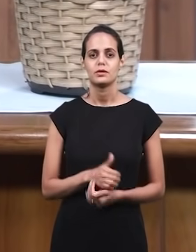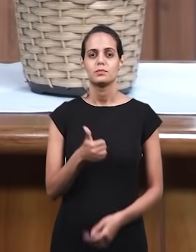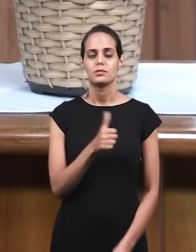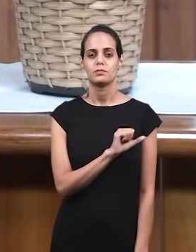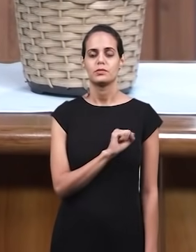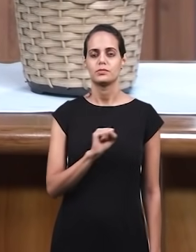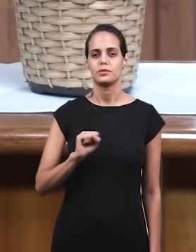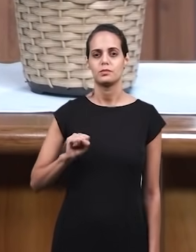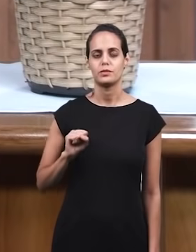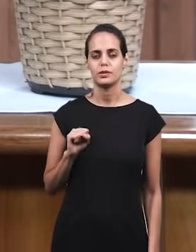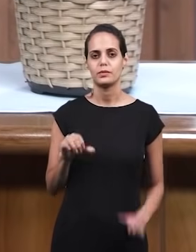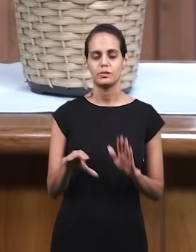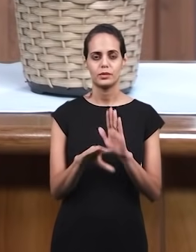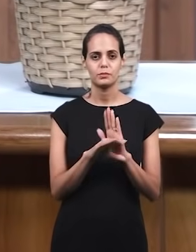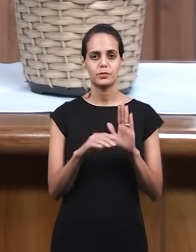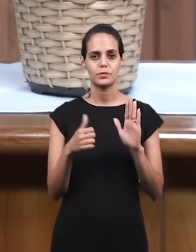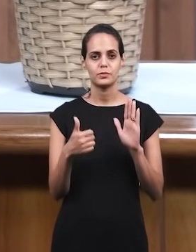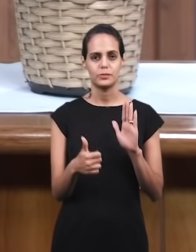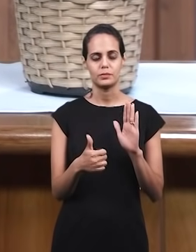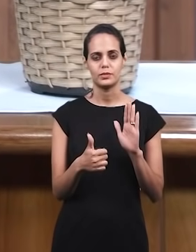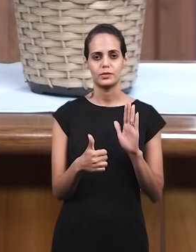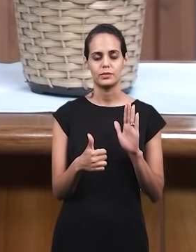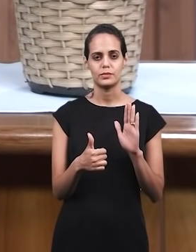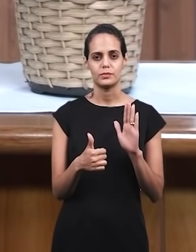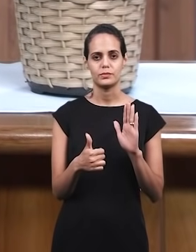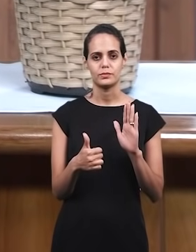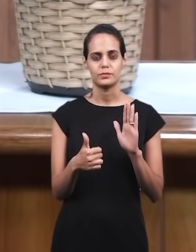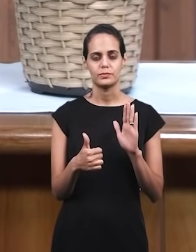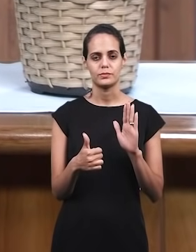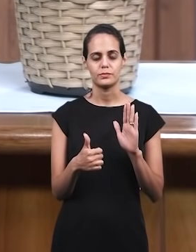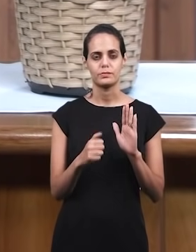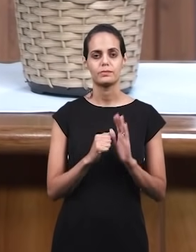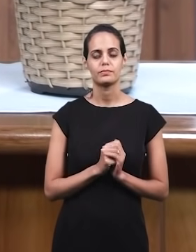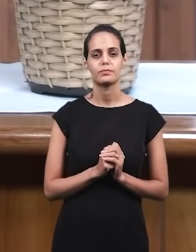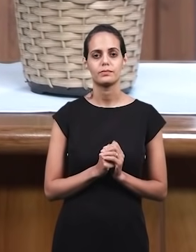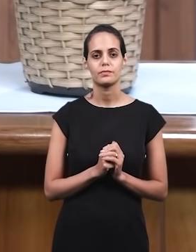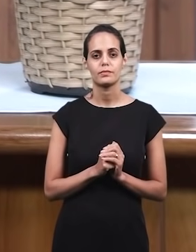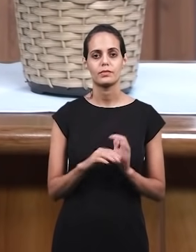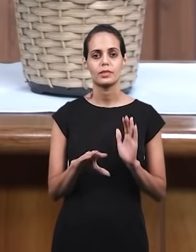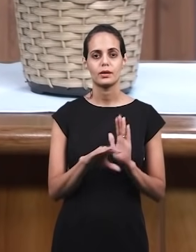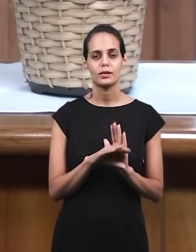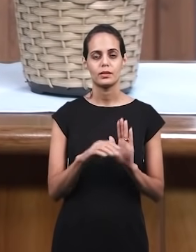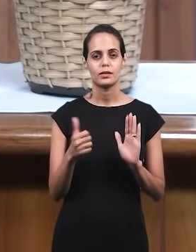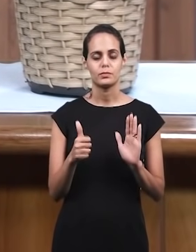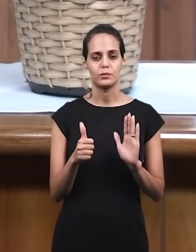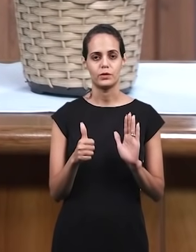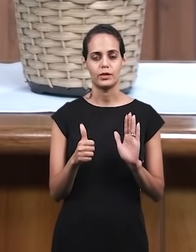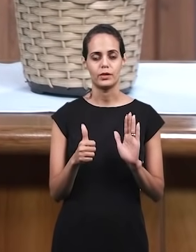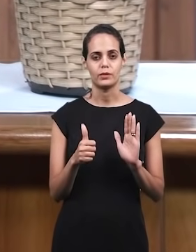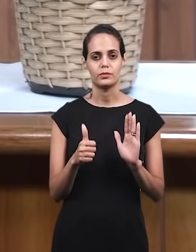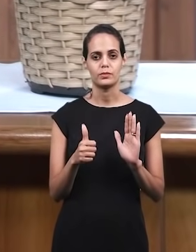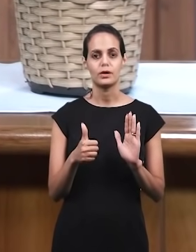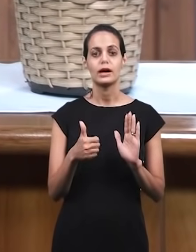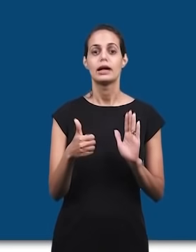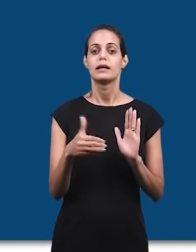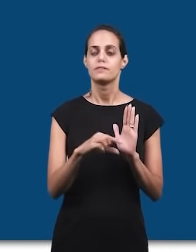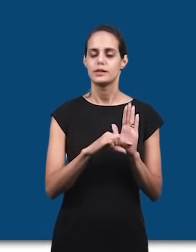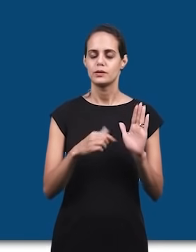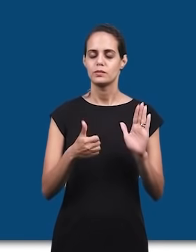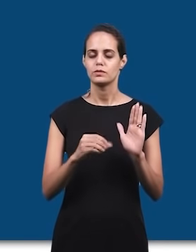1 Samuel, capítulo 1, de 10 a 11. 1 Samuel, capítulo 1, de 10 a